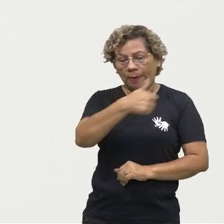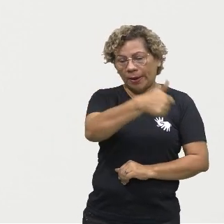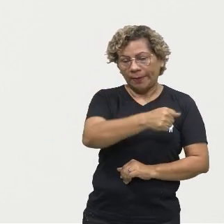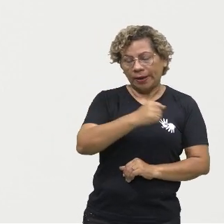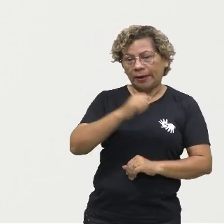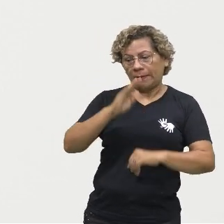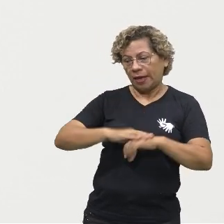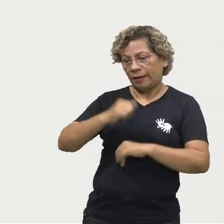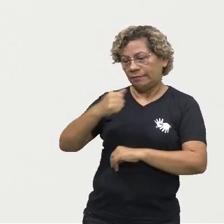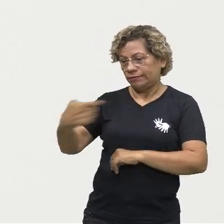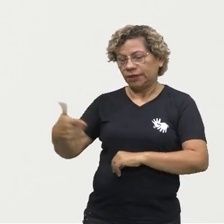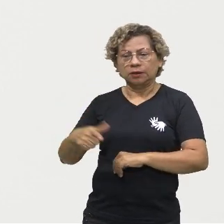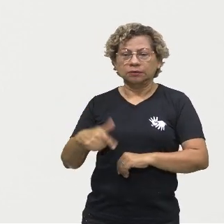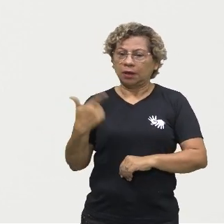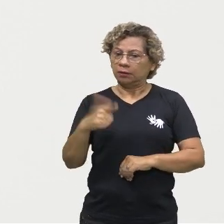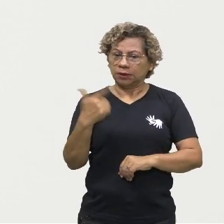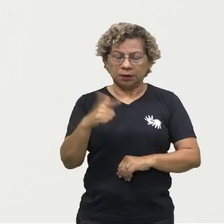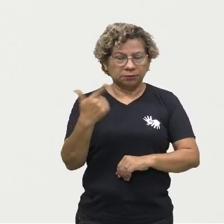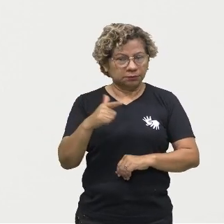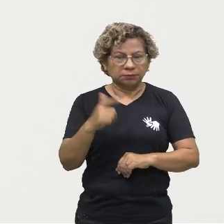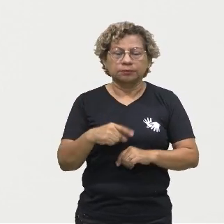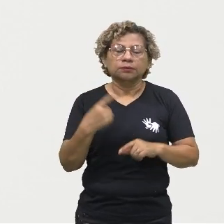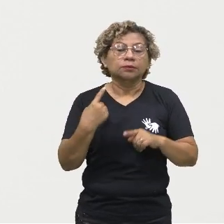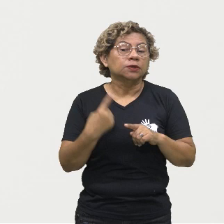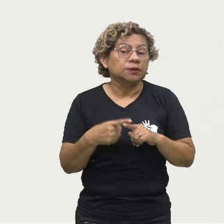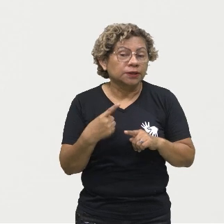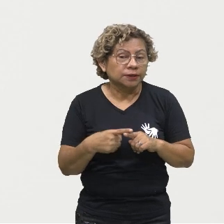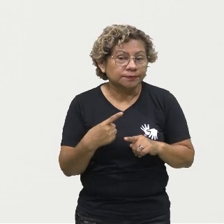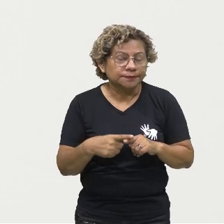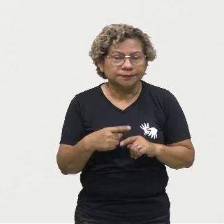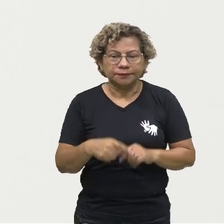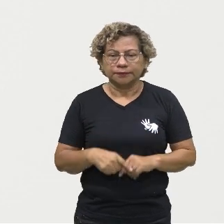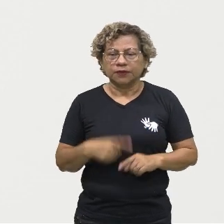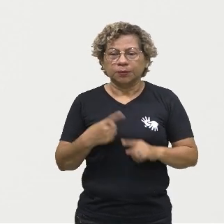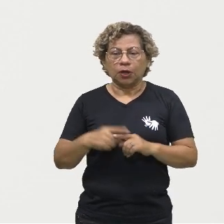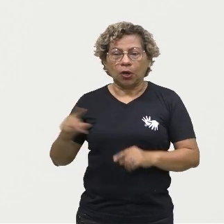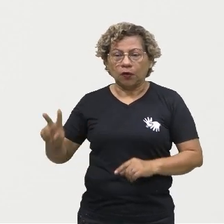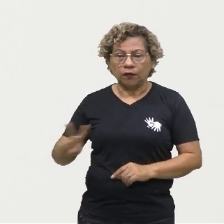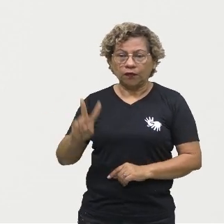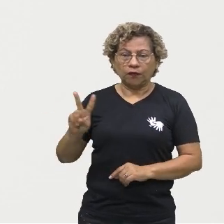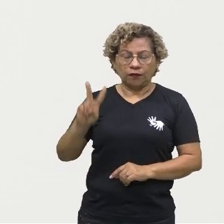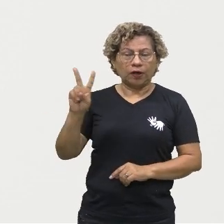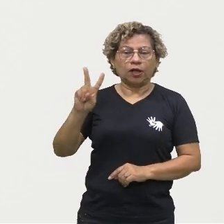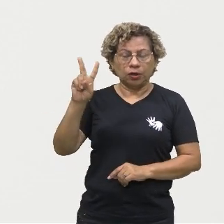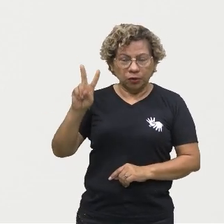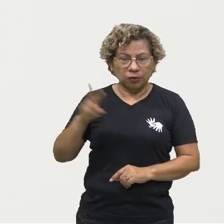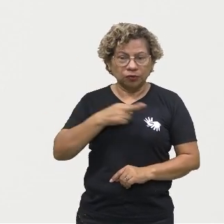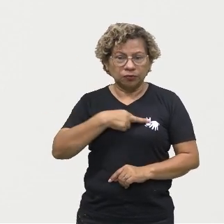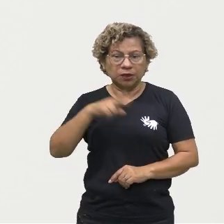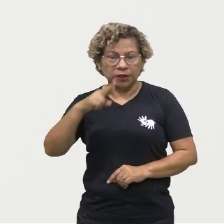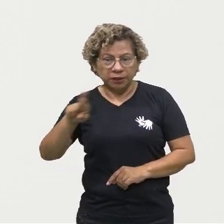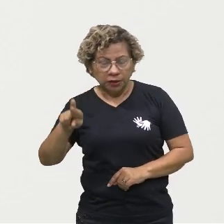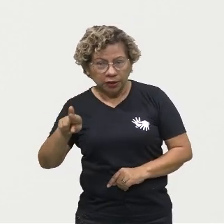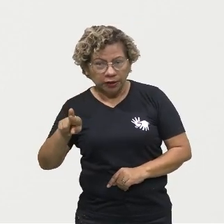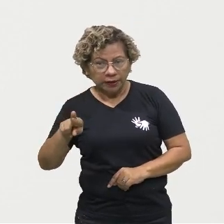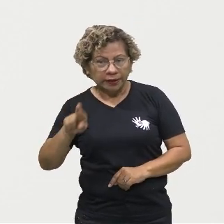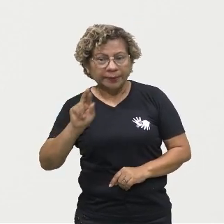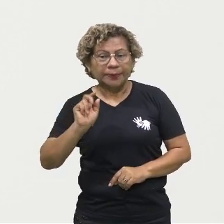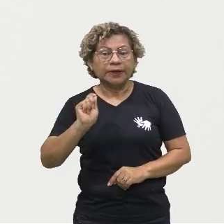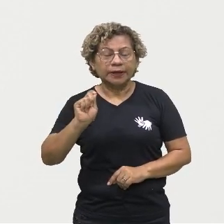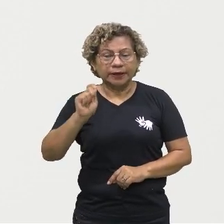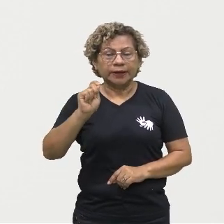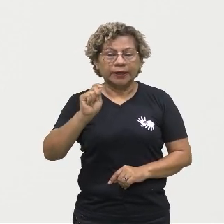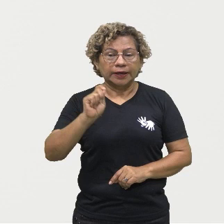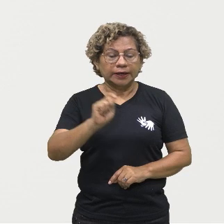melhor que a de outro. Por quê? Porque a valoração de uma religião é feita pelos adeptos daquela